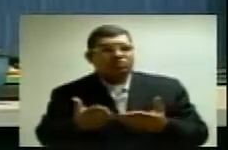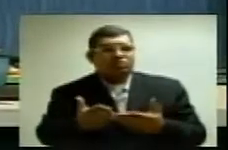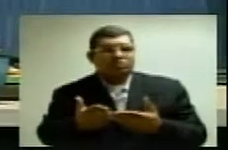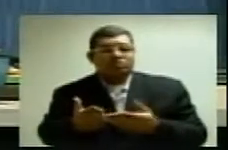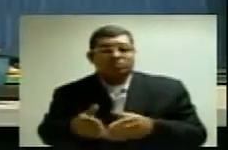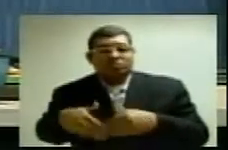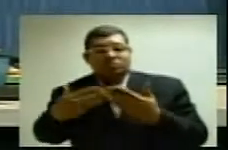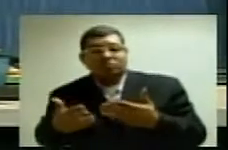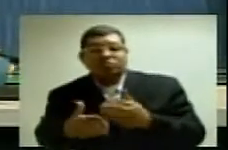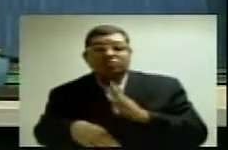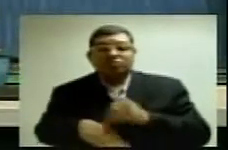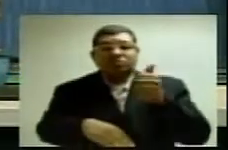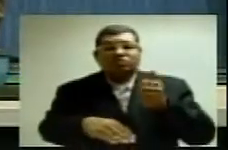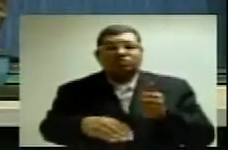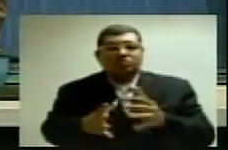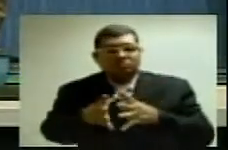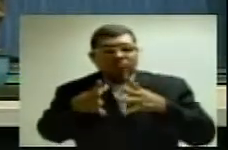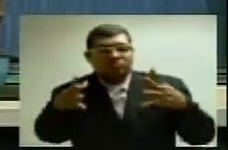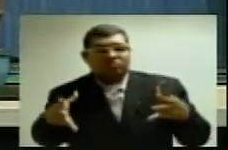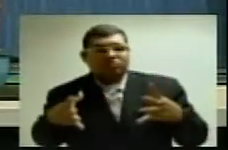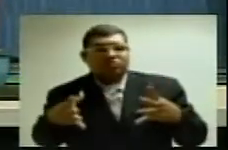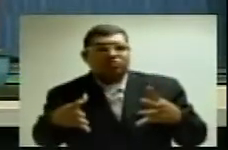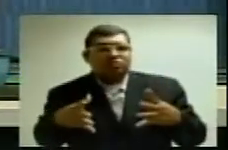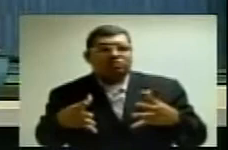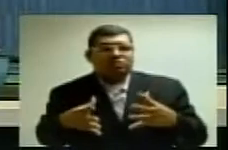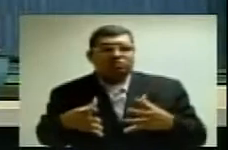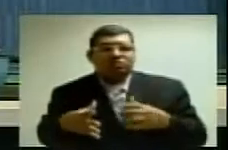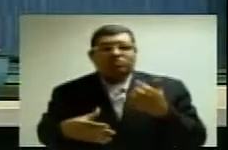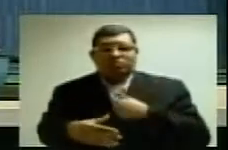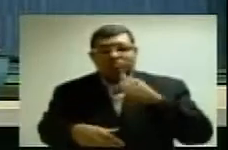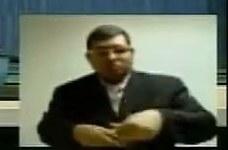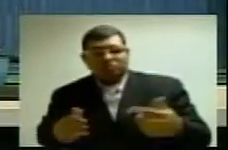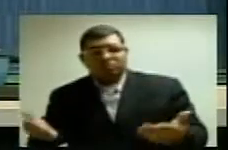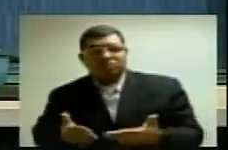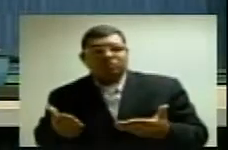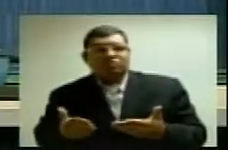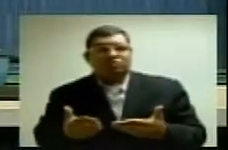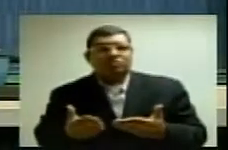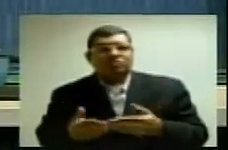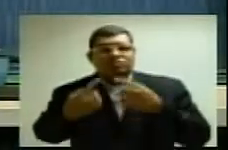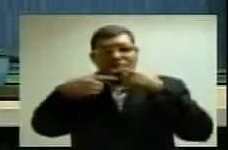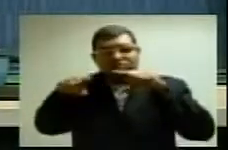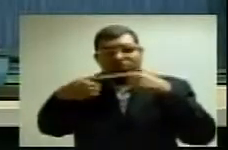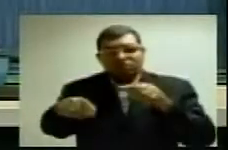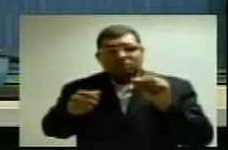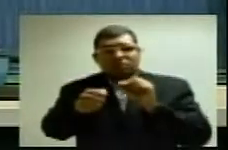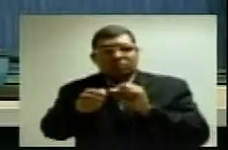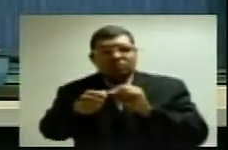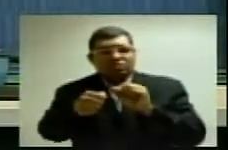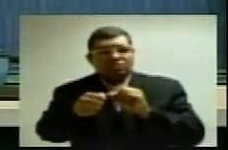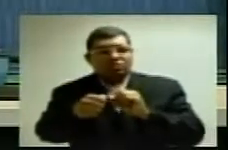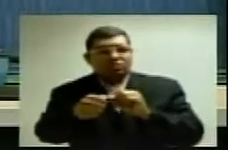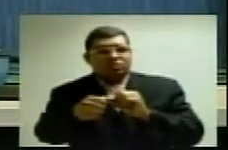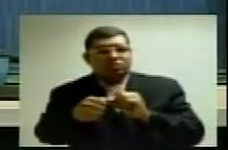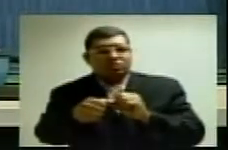por algo muito grave. Estou aqui com uma denúncia feita